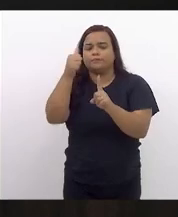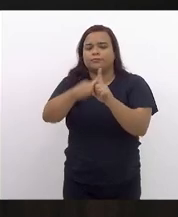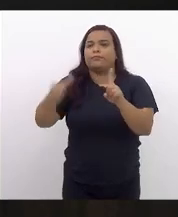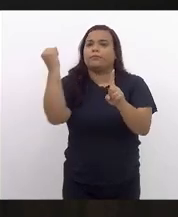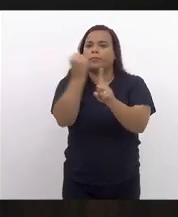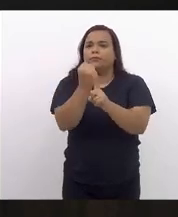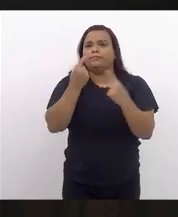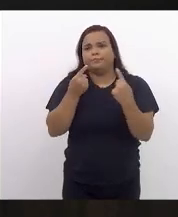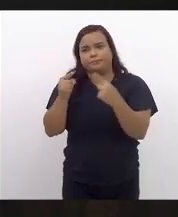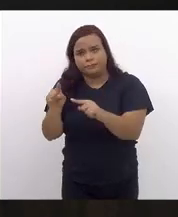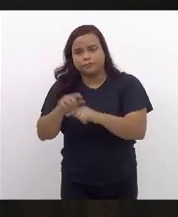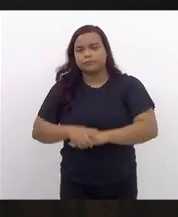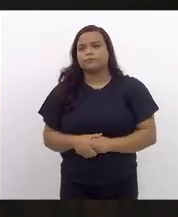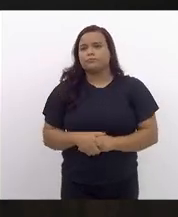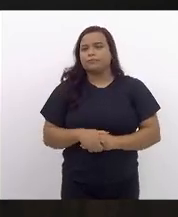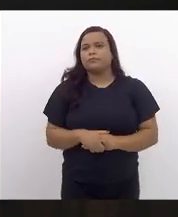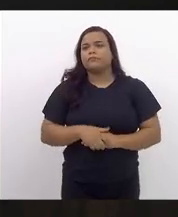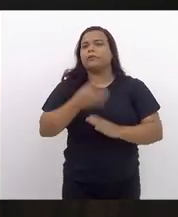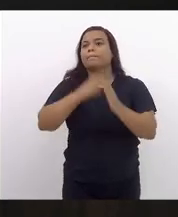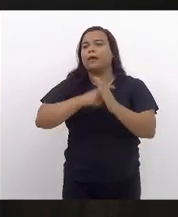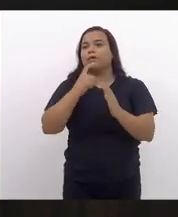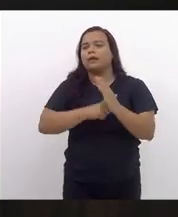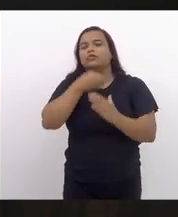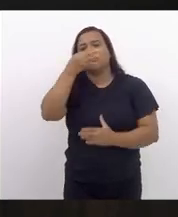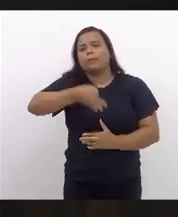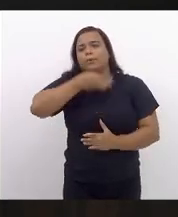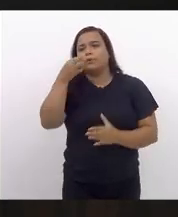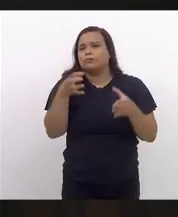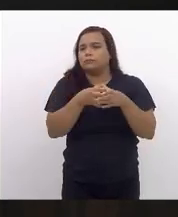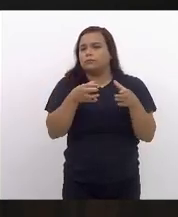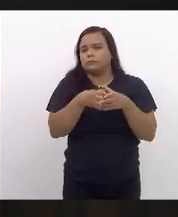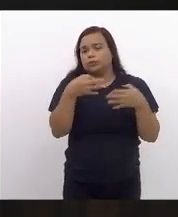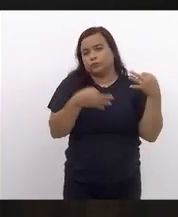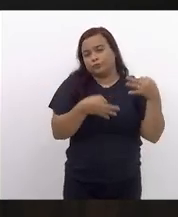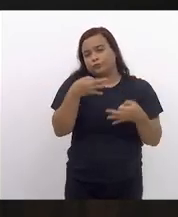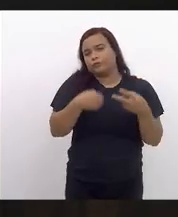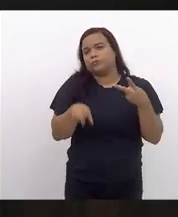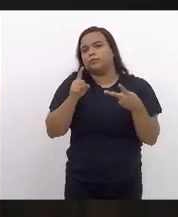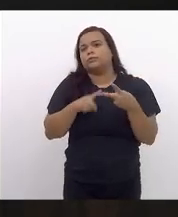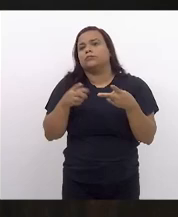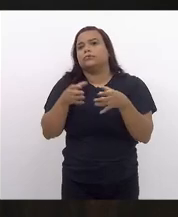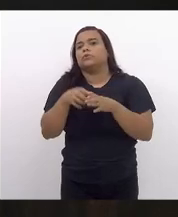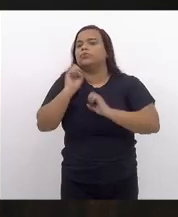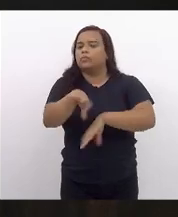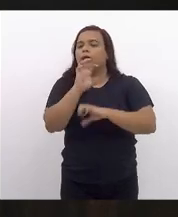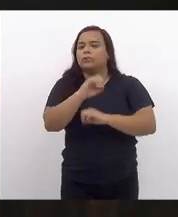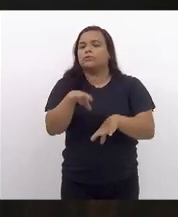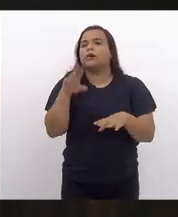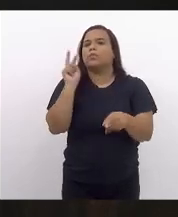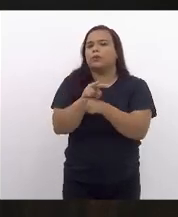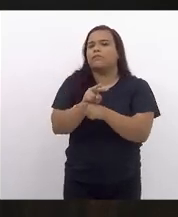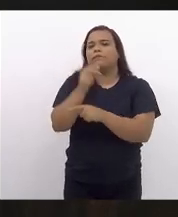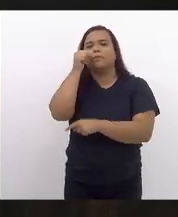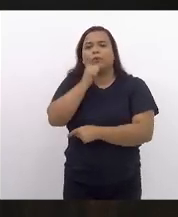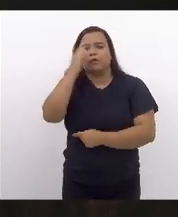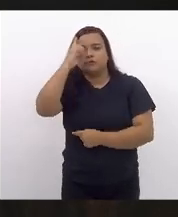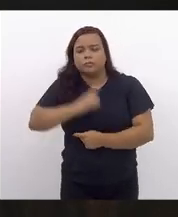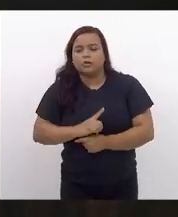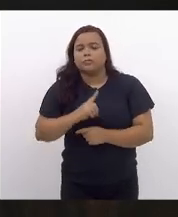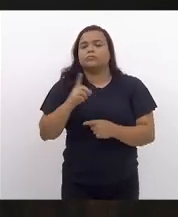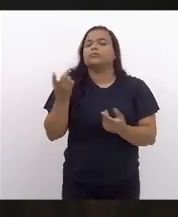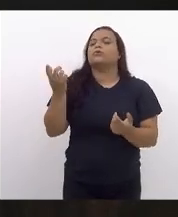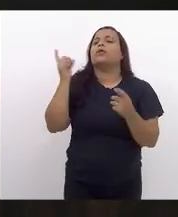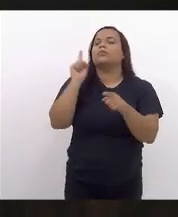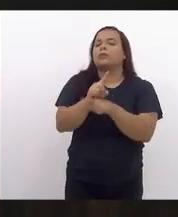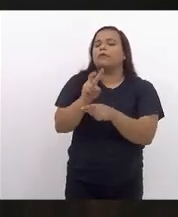comissões de Constituição e Justiça, de Educação e Defesa dos Direitos da Mulher, de Defesa dos Direitos Humanos e Cidadania,